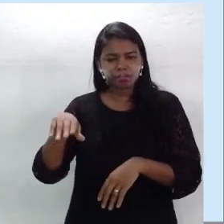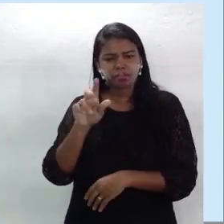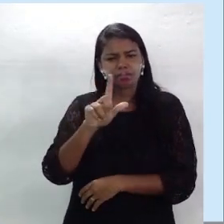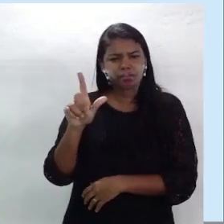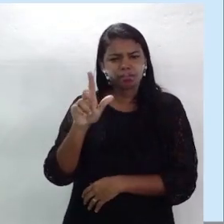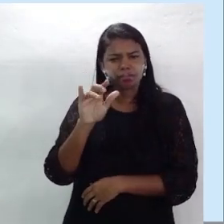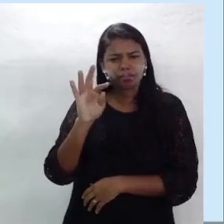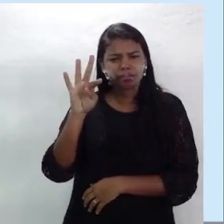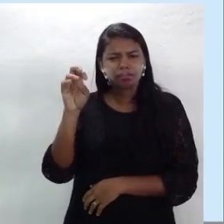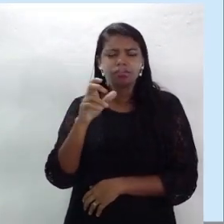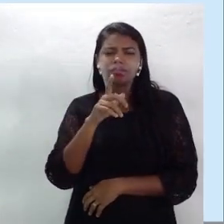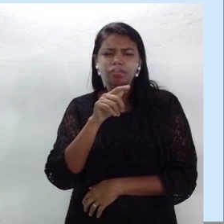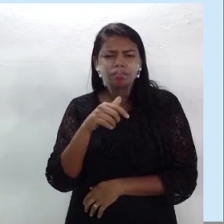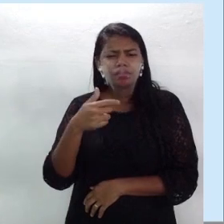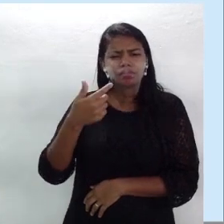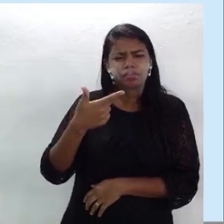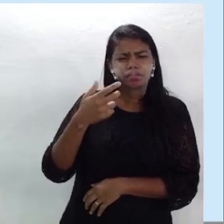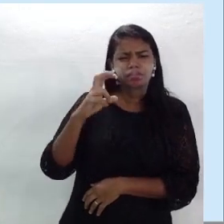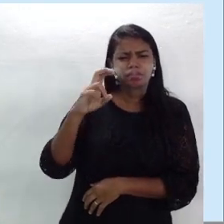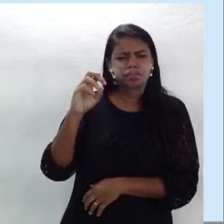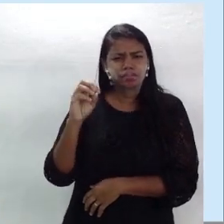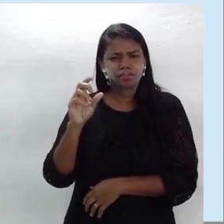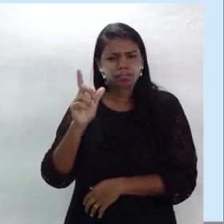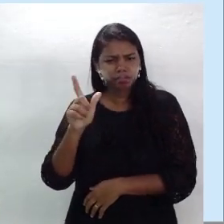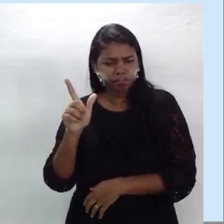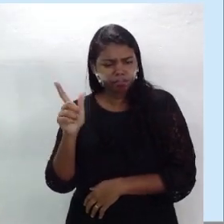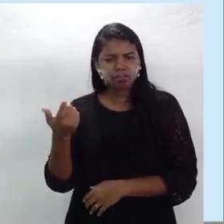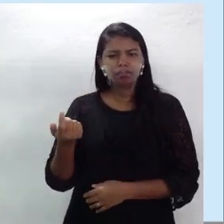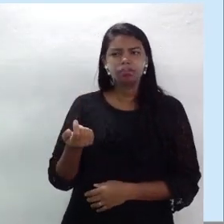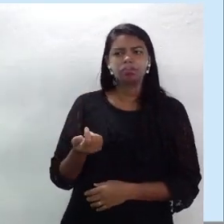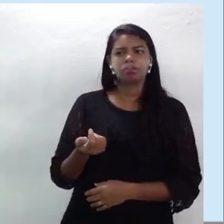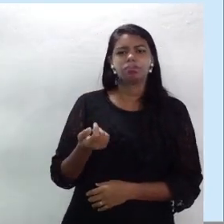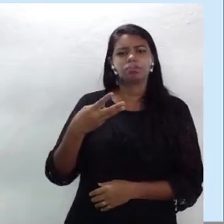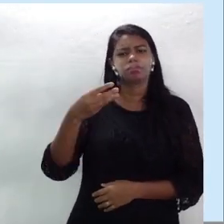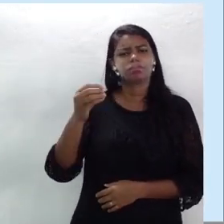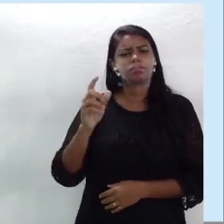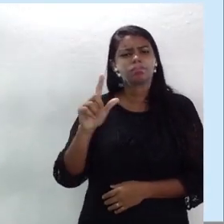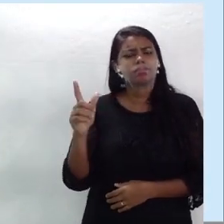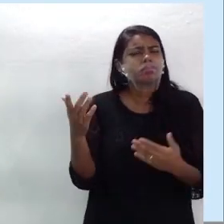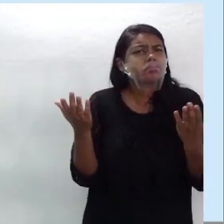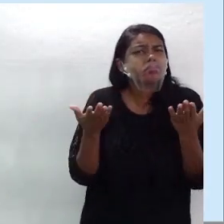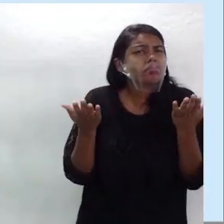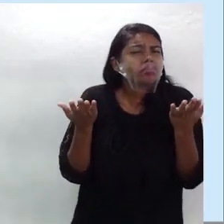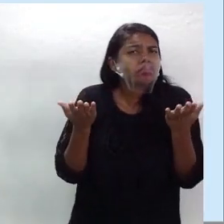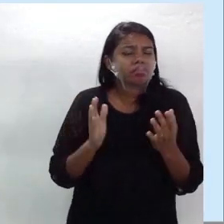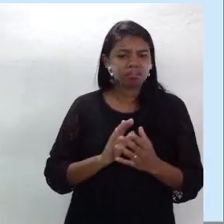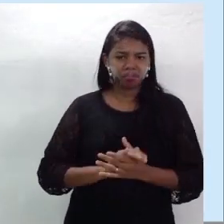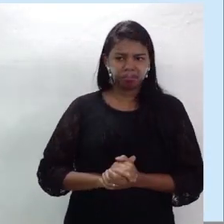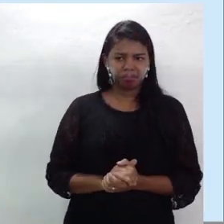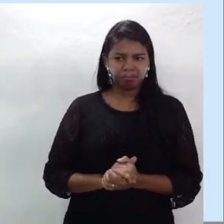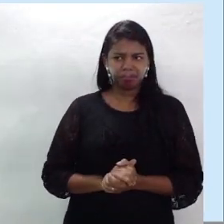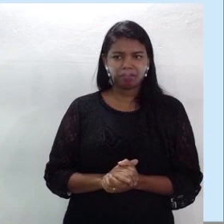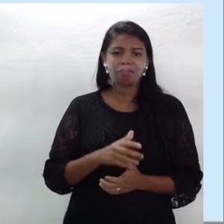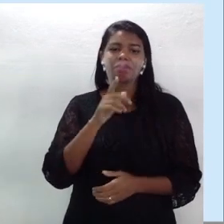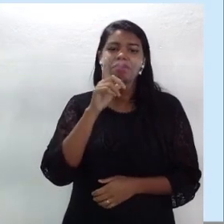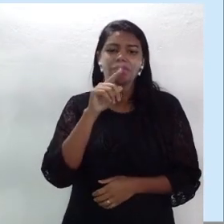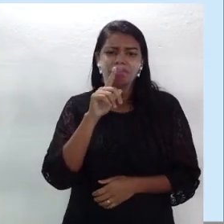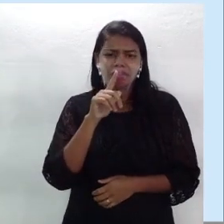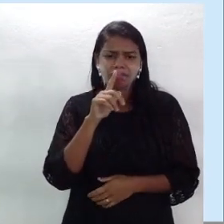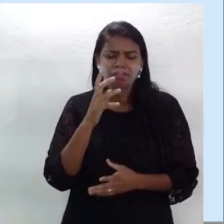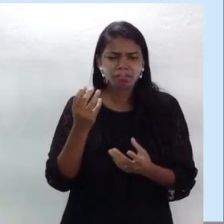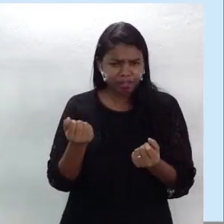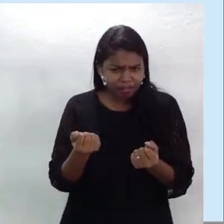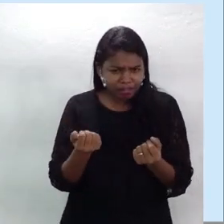litros, 250 litros, 350 litros. O que seria isso? É quantos litros de água ela